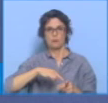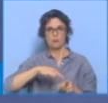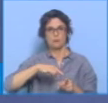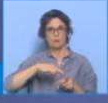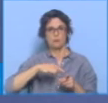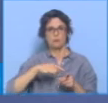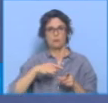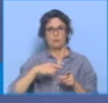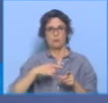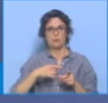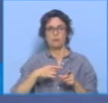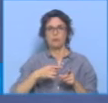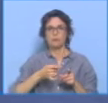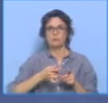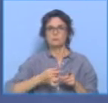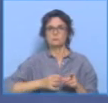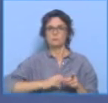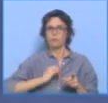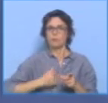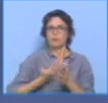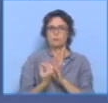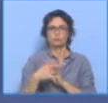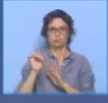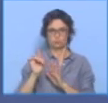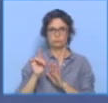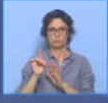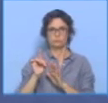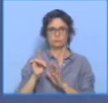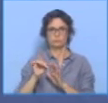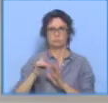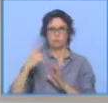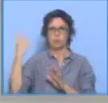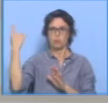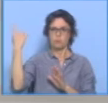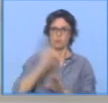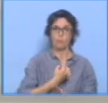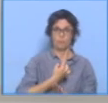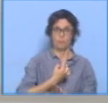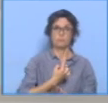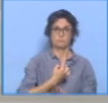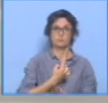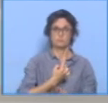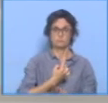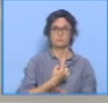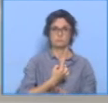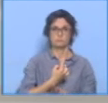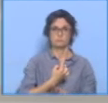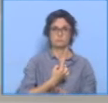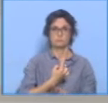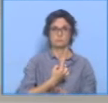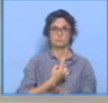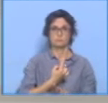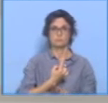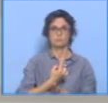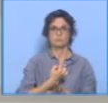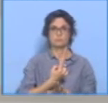não nos deixamos fidelizar aos mandamentos da lei que o Senhor nos tinha dado no Monte